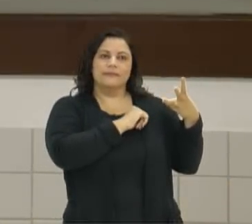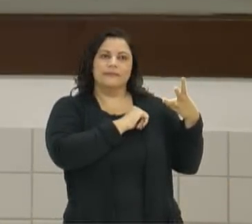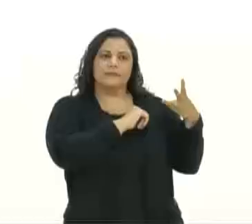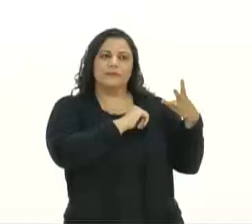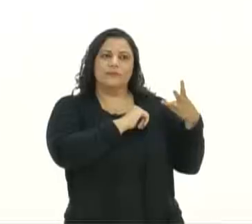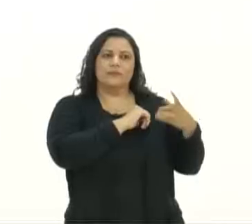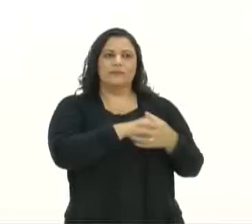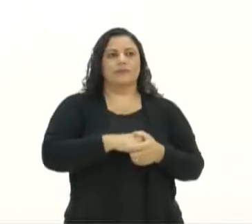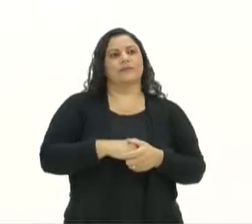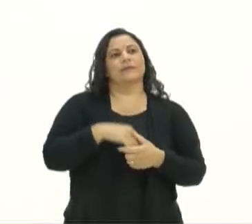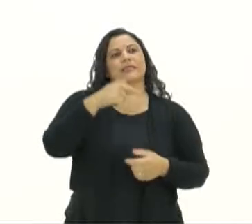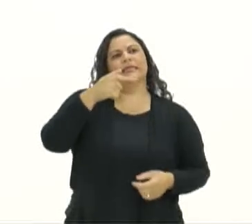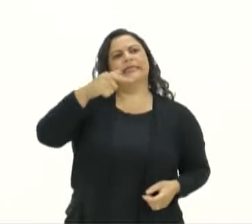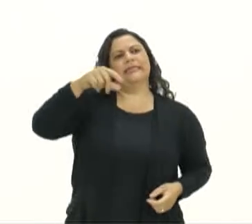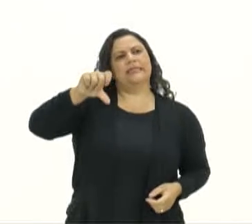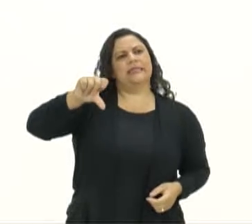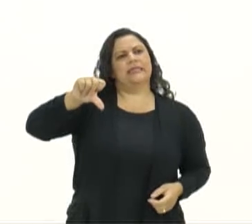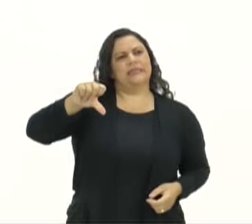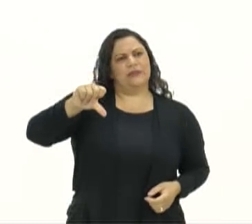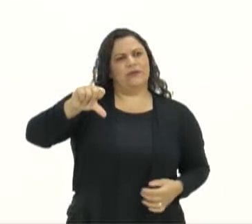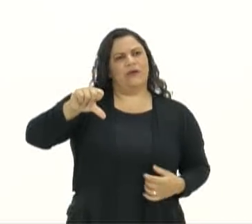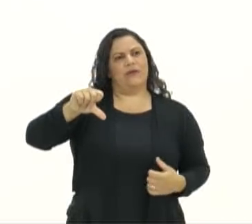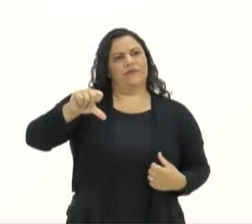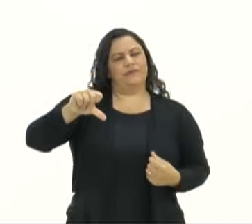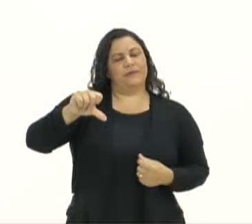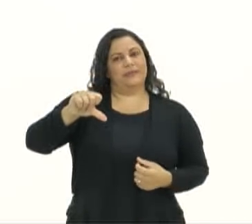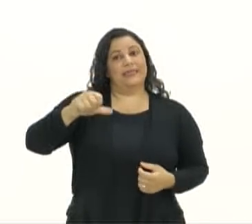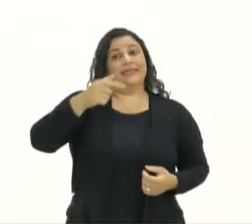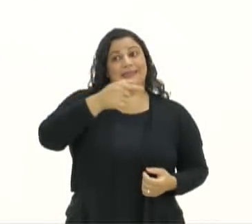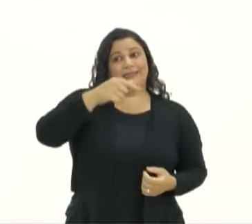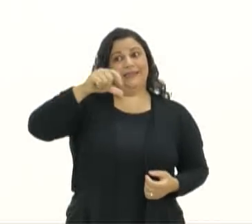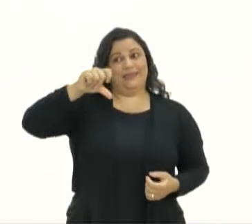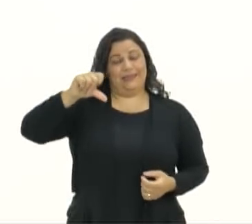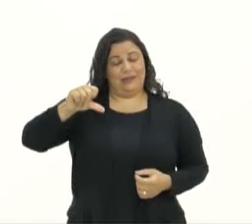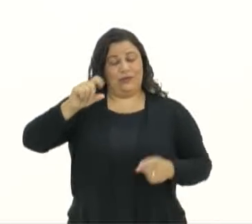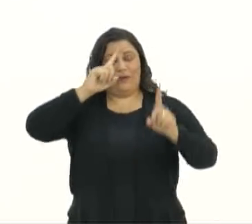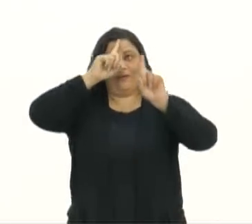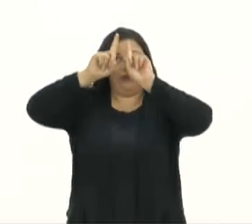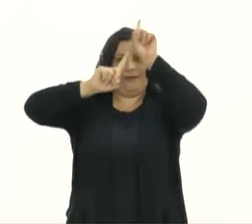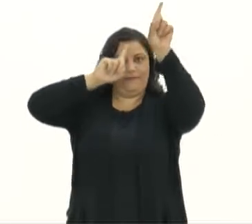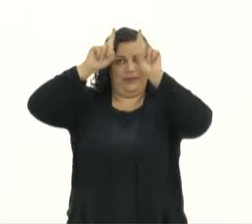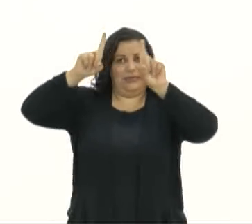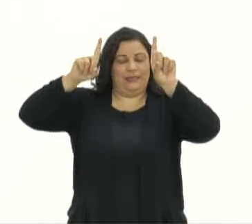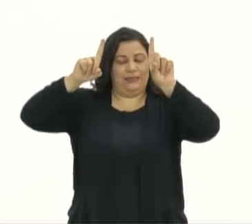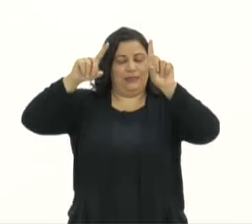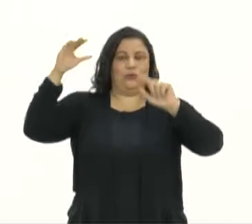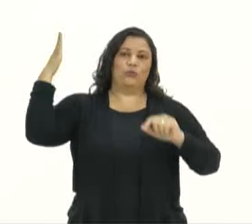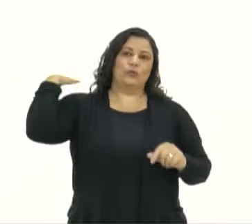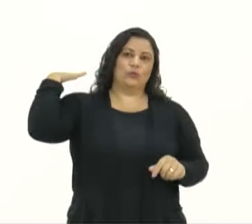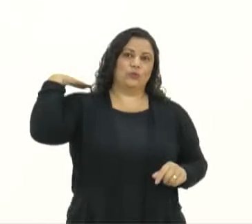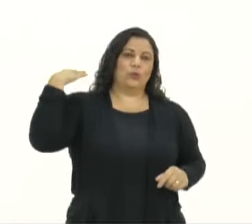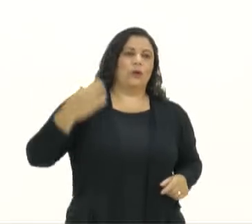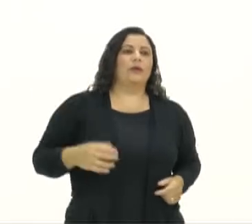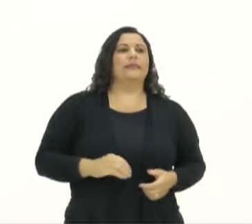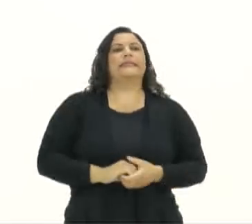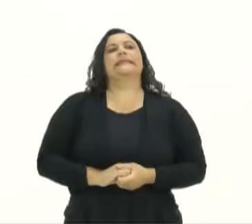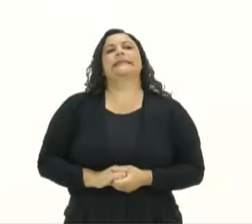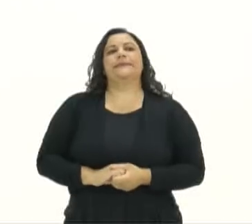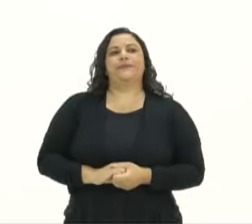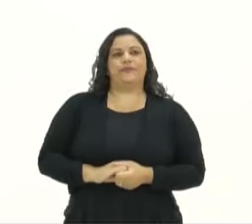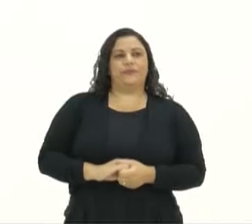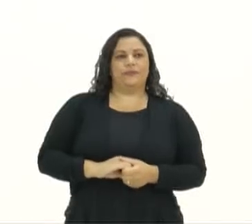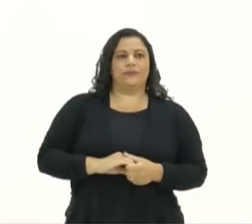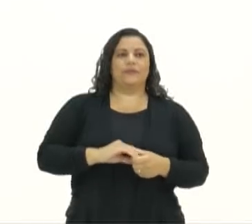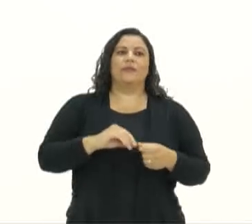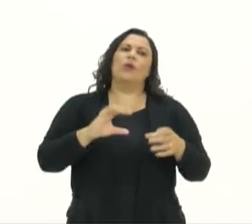Após 79 anos, 79 anos da invenção do nado de costas, tá? O nado crawl, ou